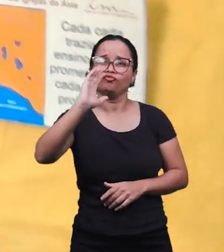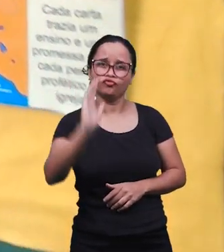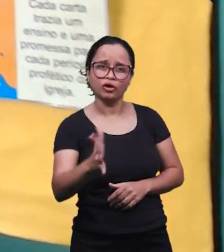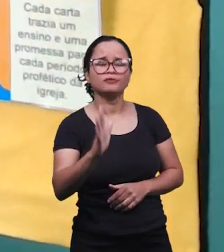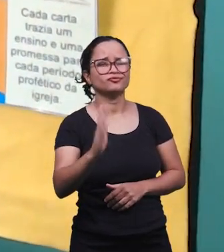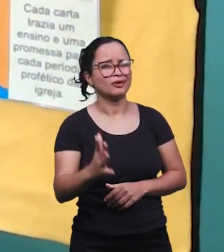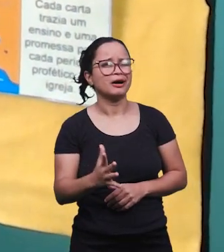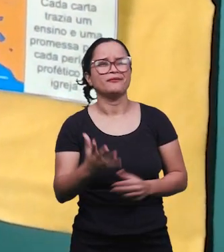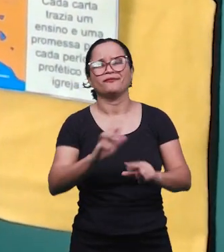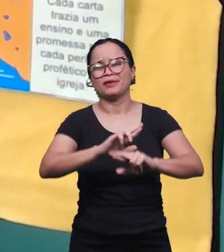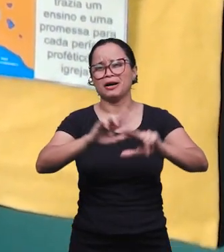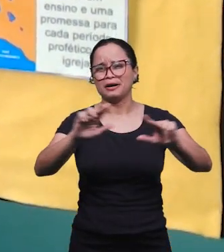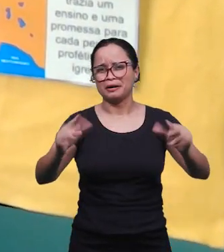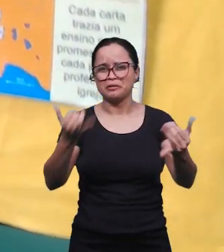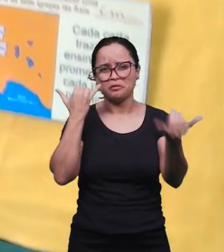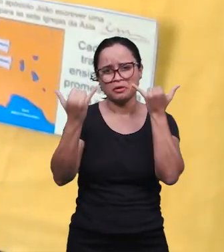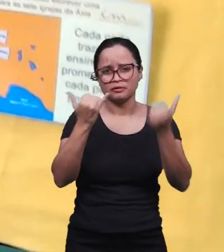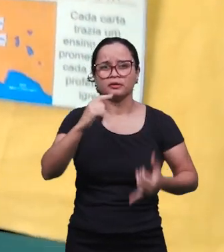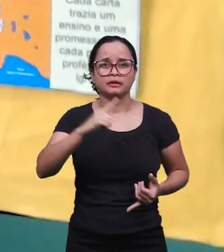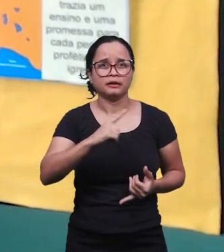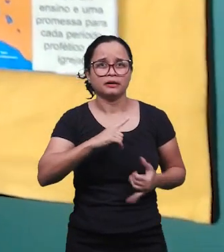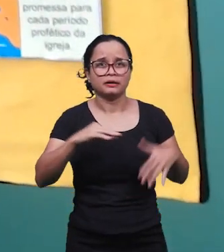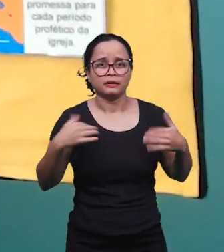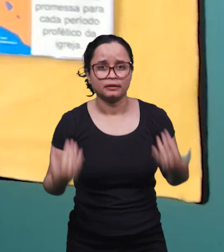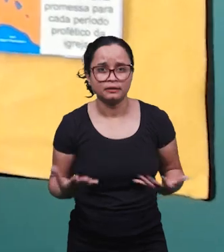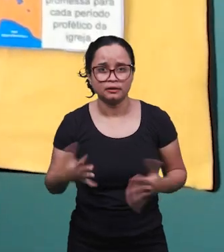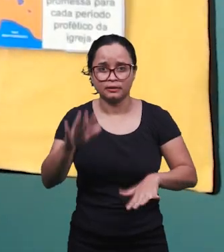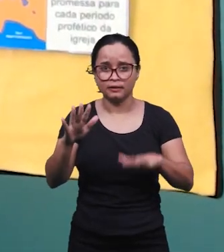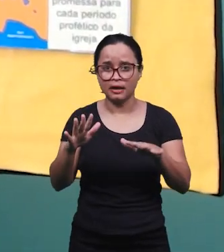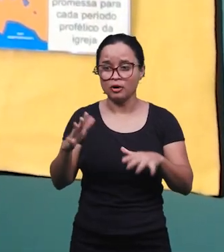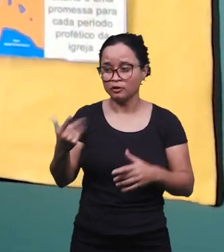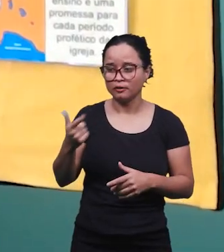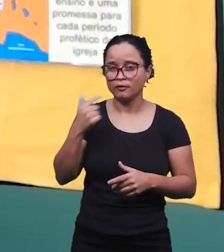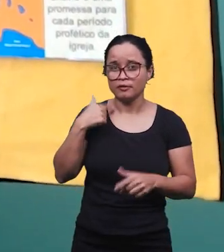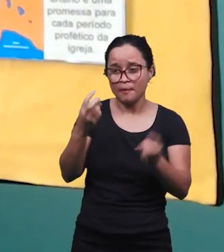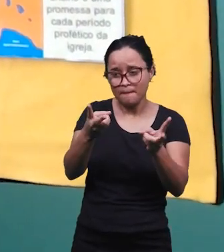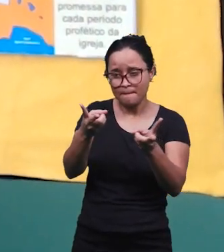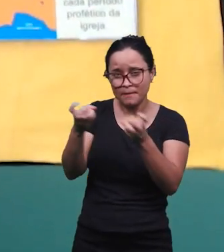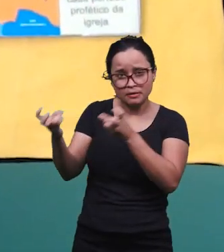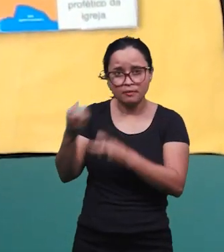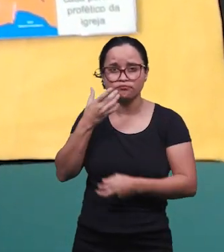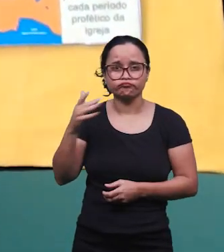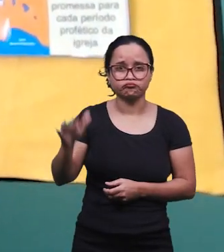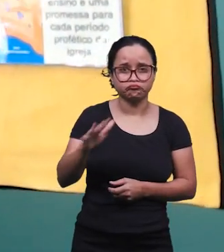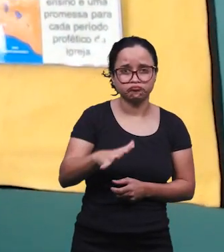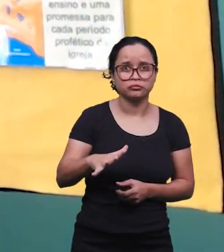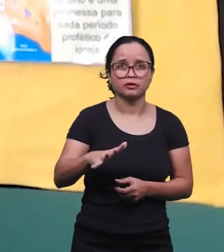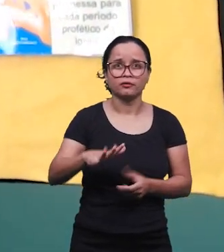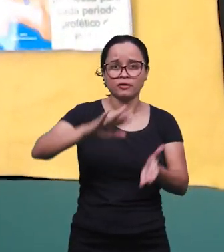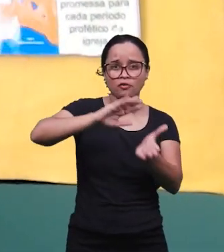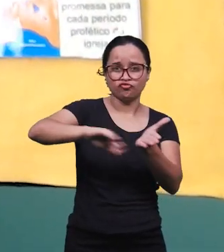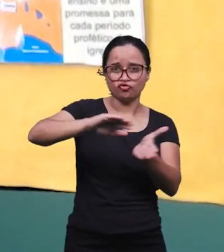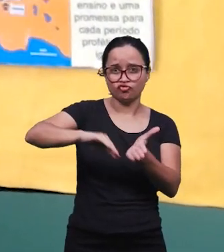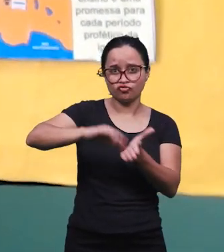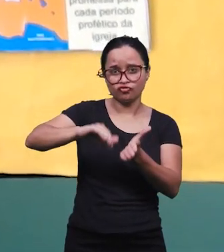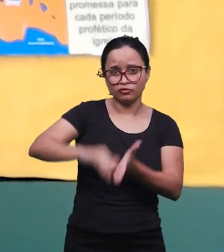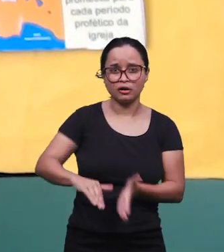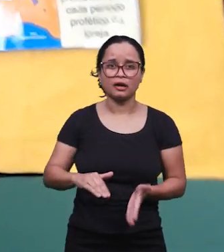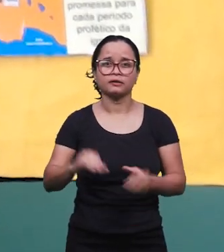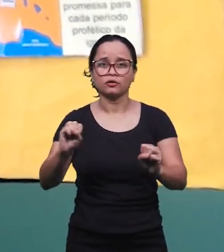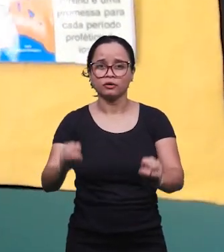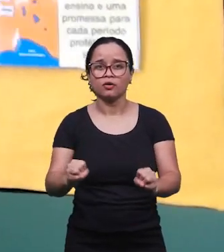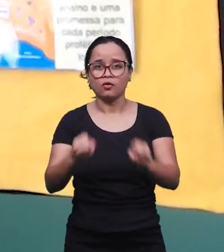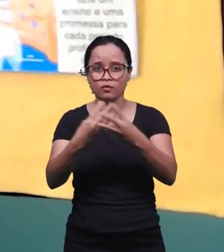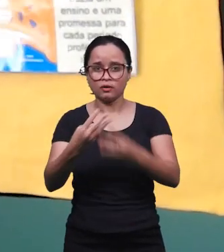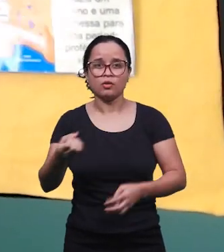certo? Já tem muita informação aqui. Dependendo da criança, sabe o que a gente precisa fazer? Tirar tudo. Tira isso aqui e agora para o